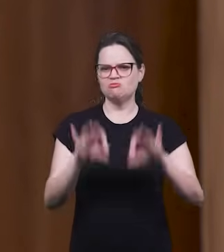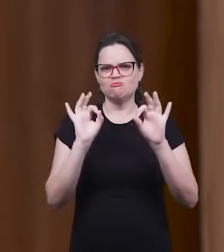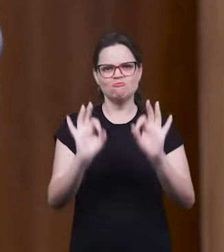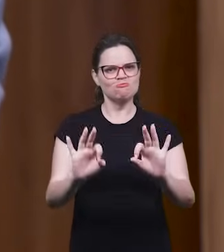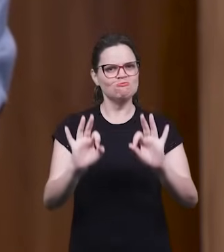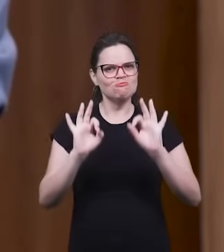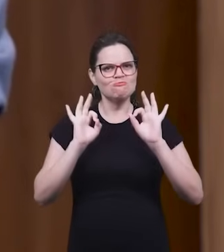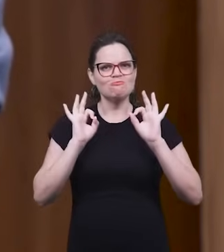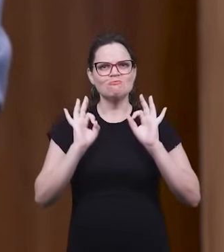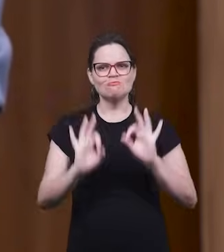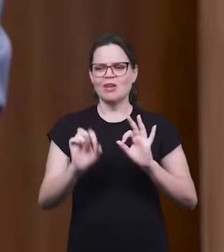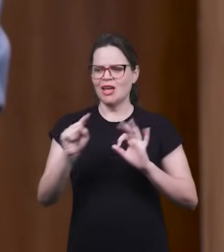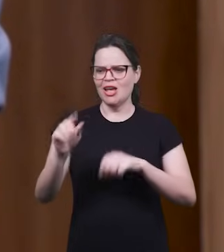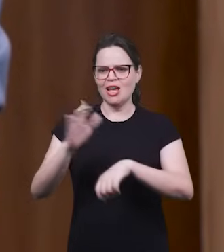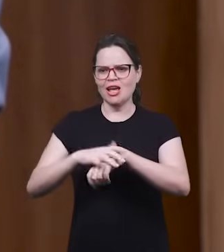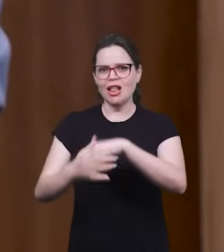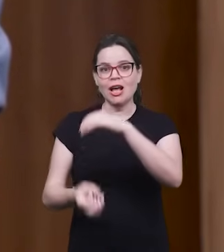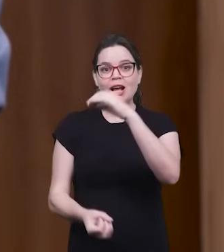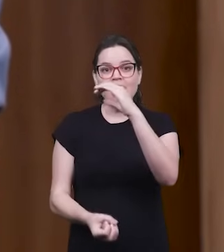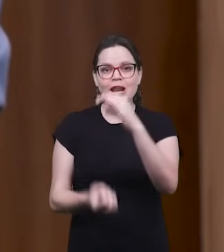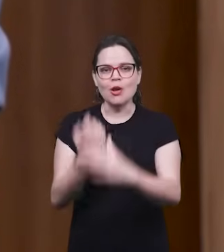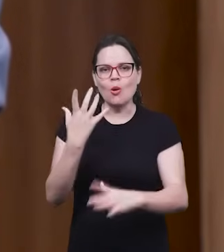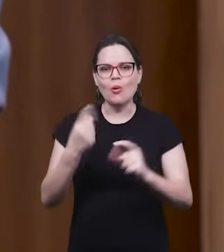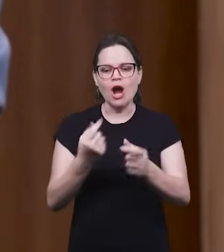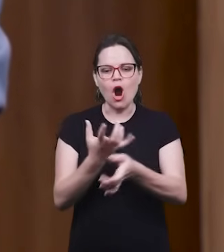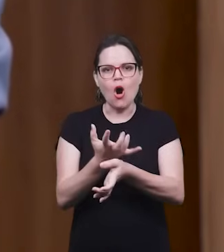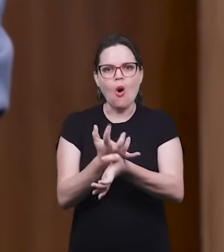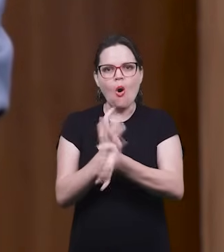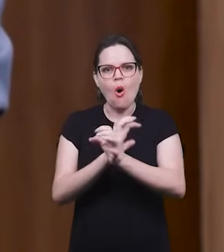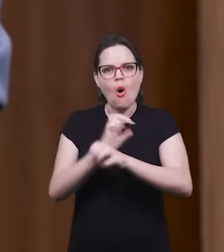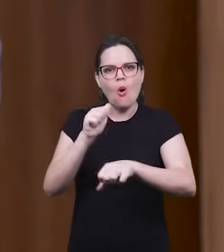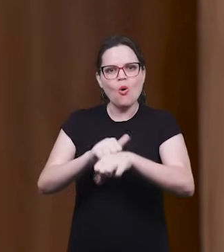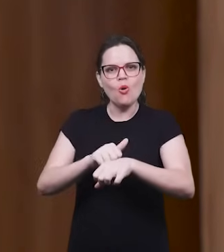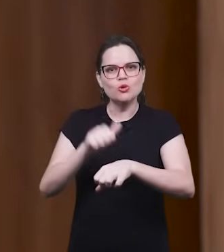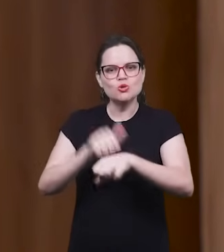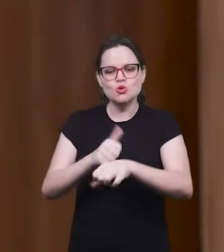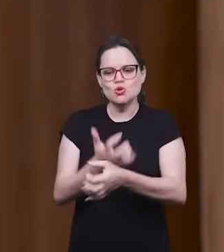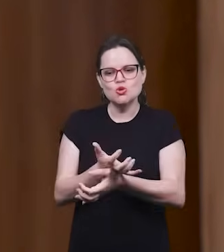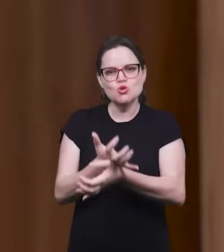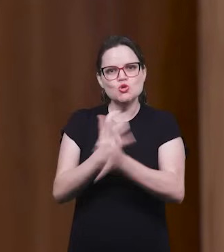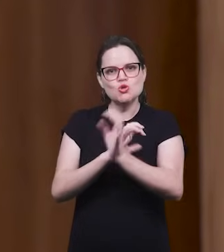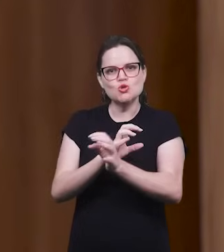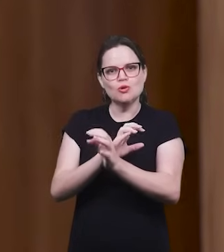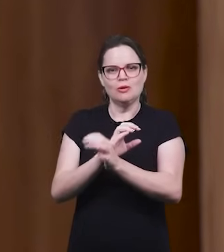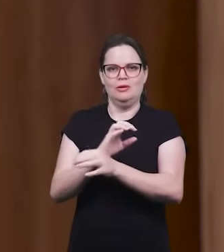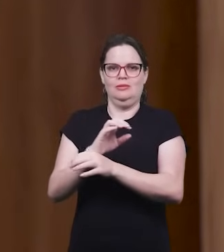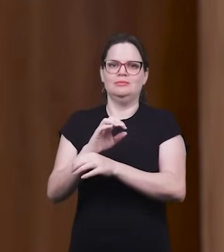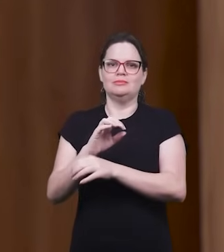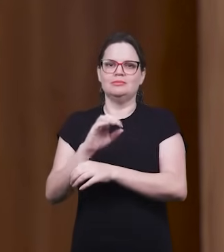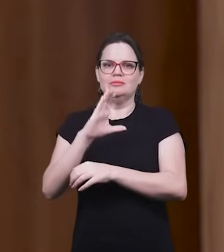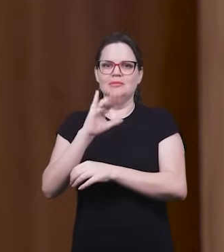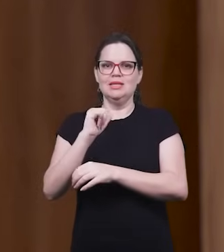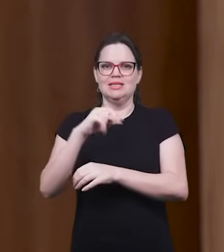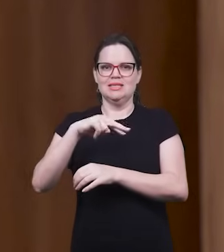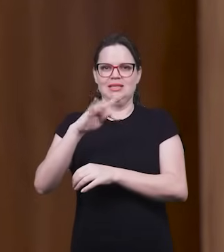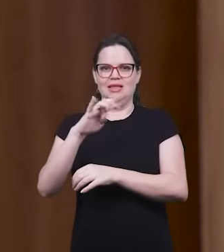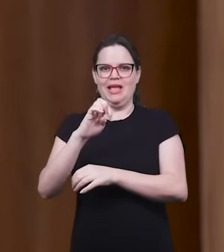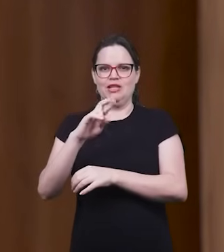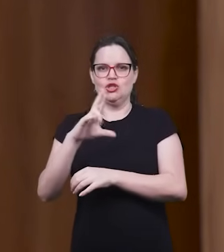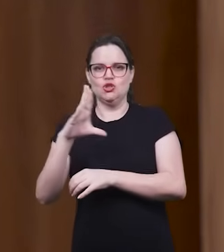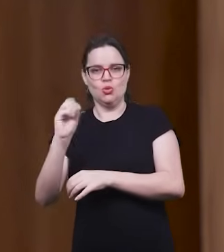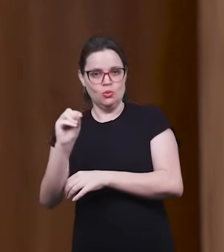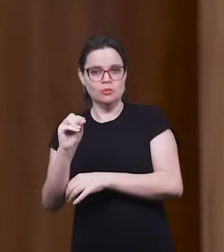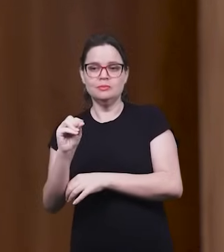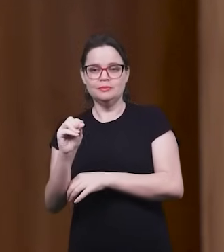Fenômeno, entendeu? Ele criou um osso sintético, mas depois morreu, né? Vou para lá, quer dizer, o